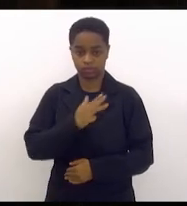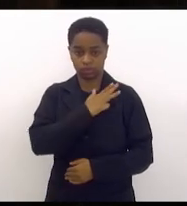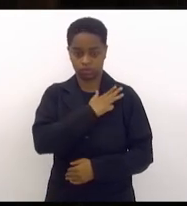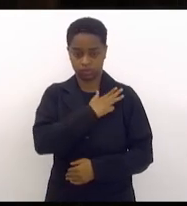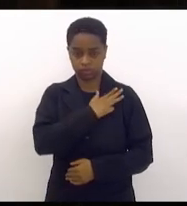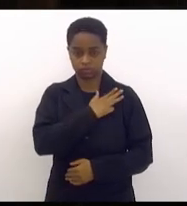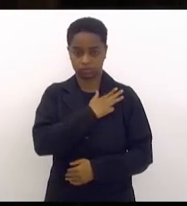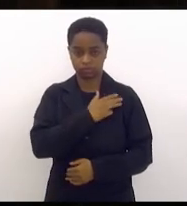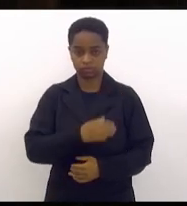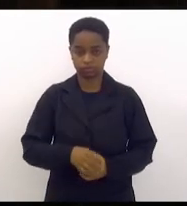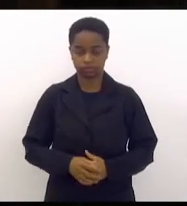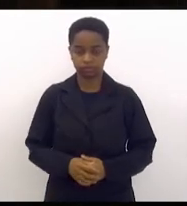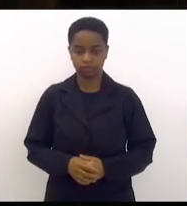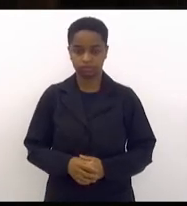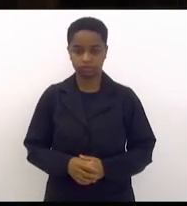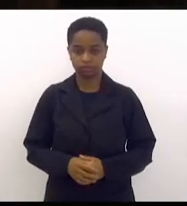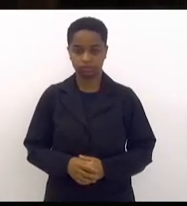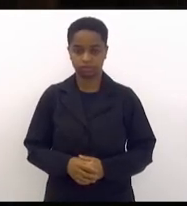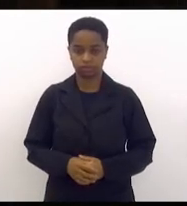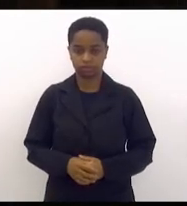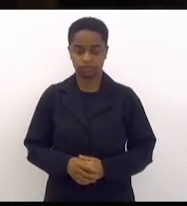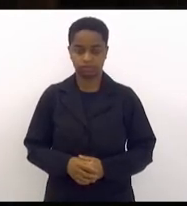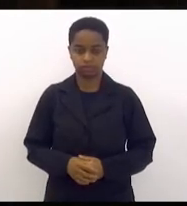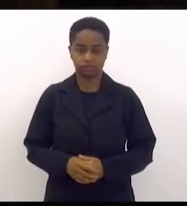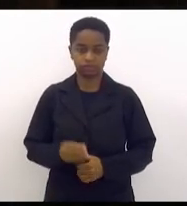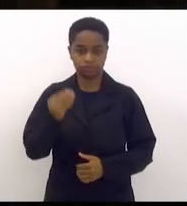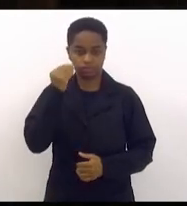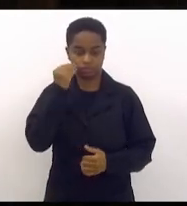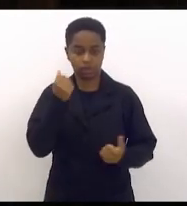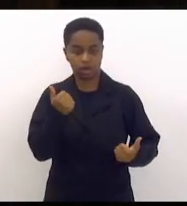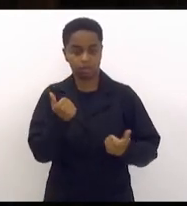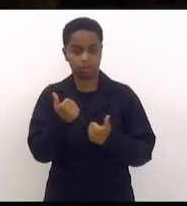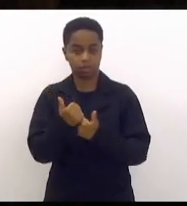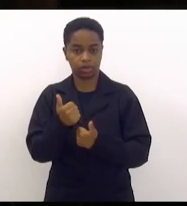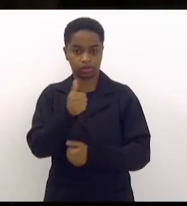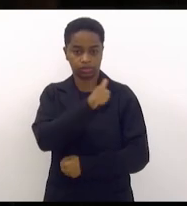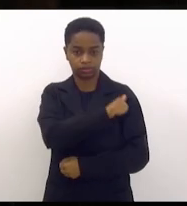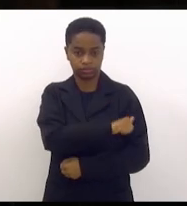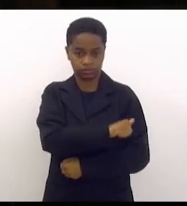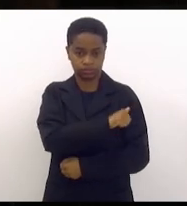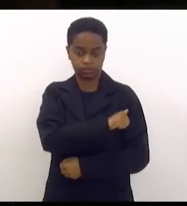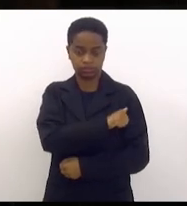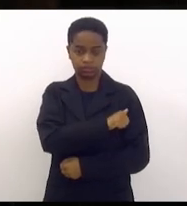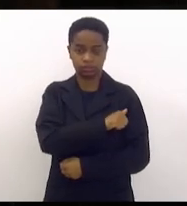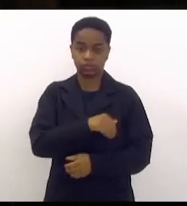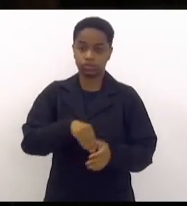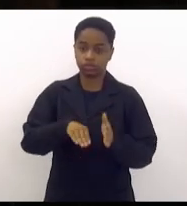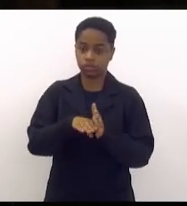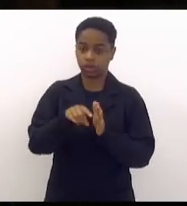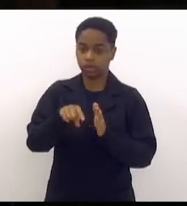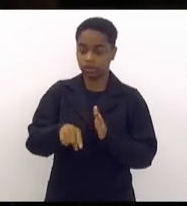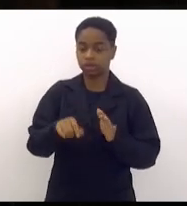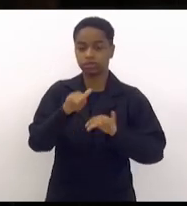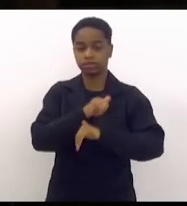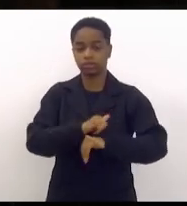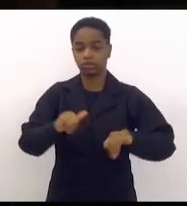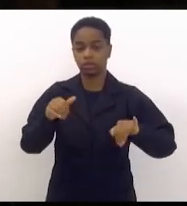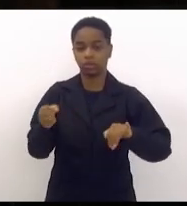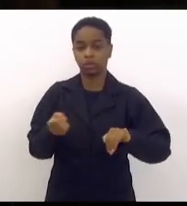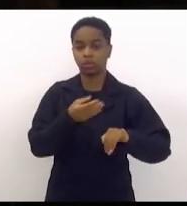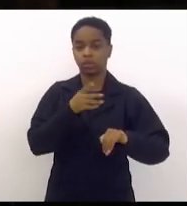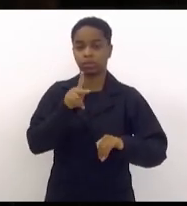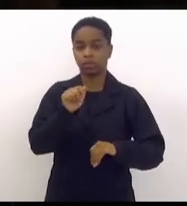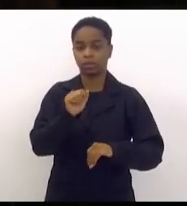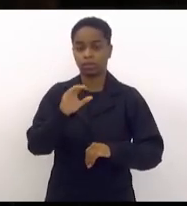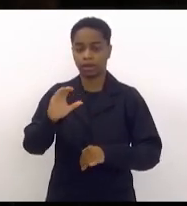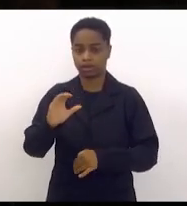da Silva prestigiando o estado do Rio de Janeiro veio até aqui lançar o novo pac o